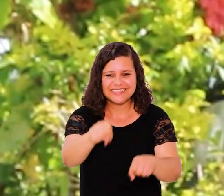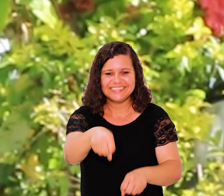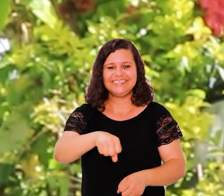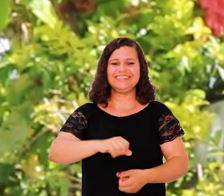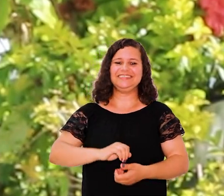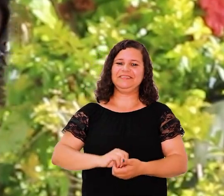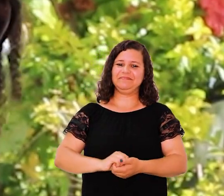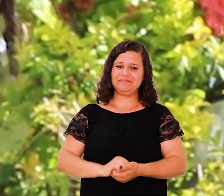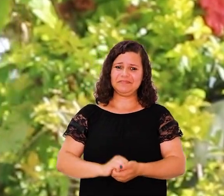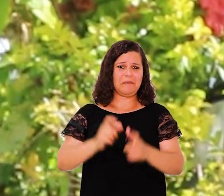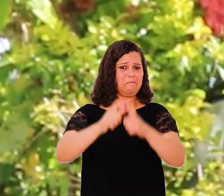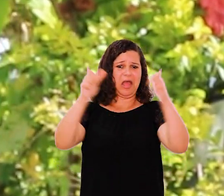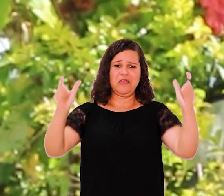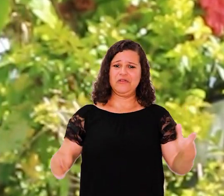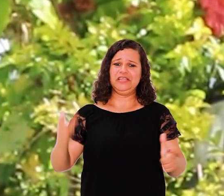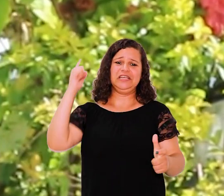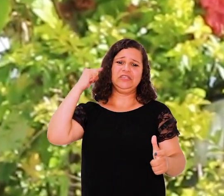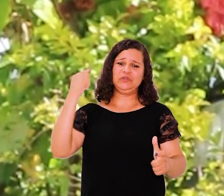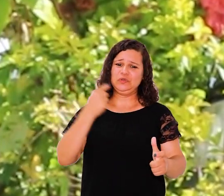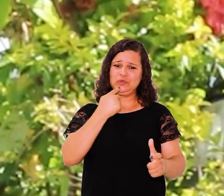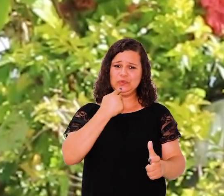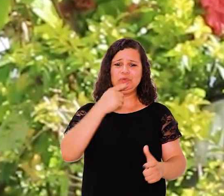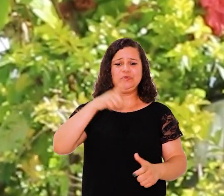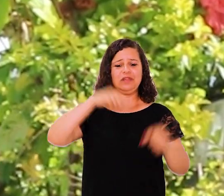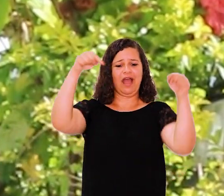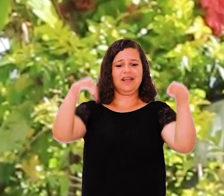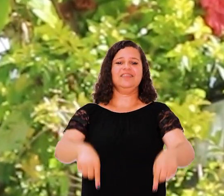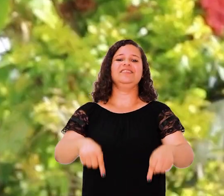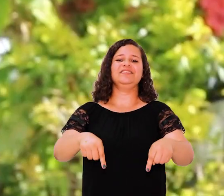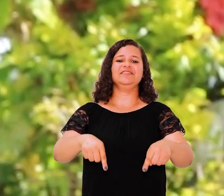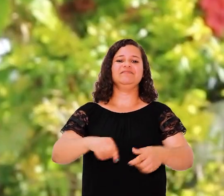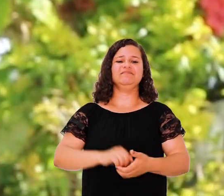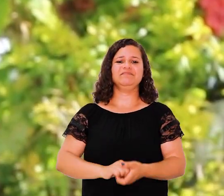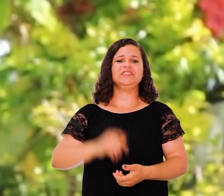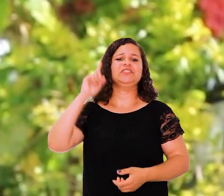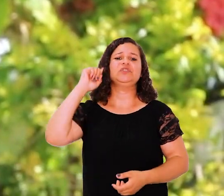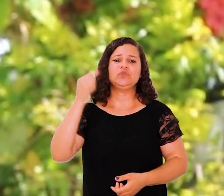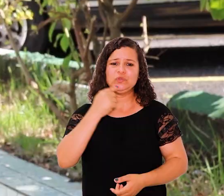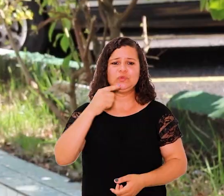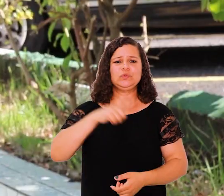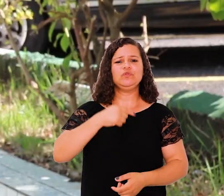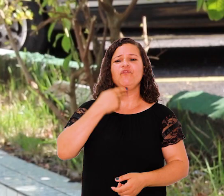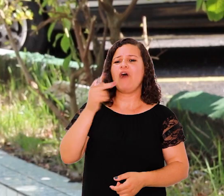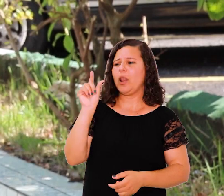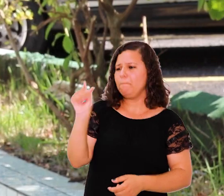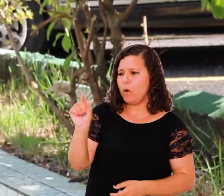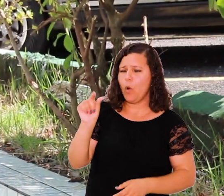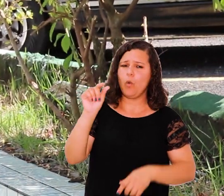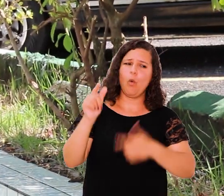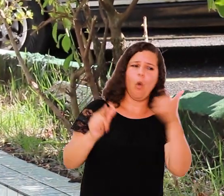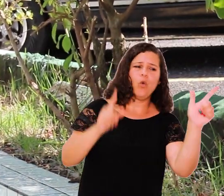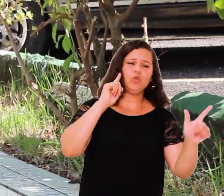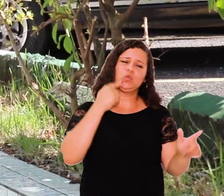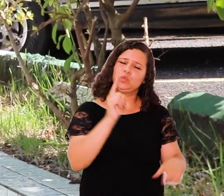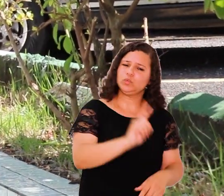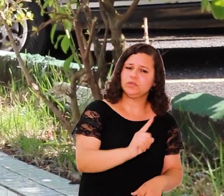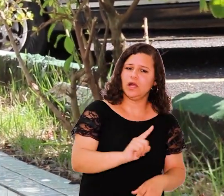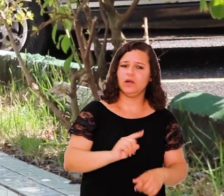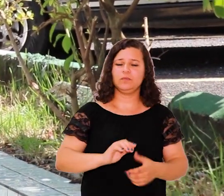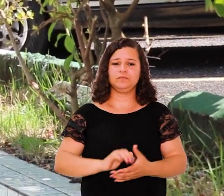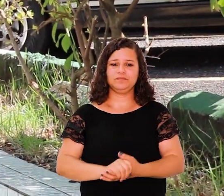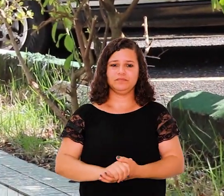falam. A maioria dos surdos está aqui. Tem um surdo que fala um pouco, tem um surdo que